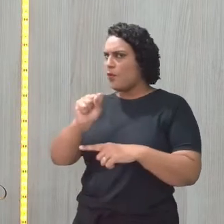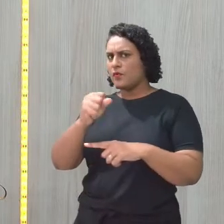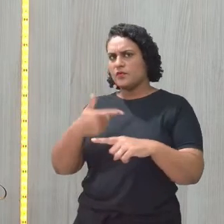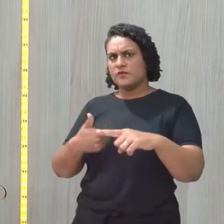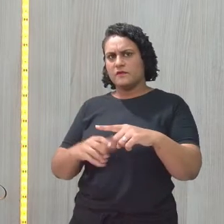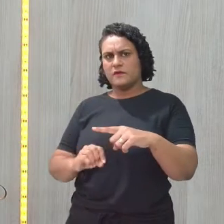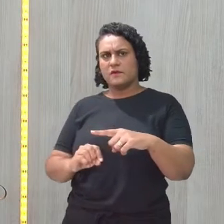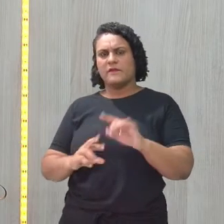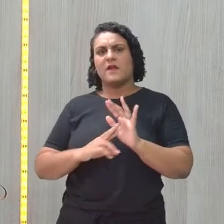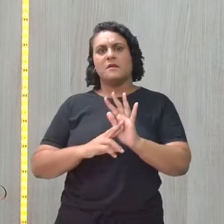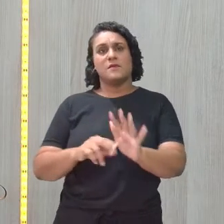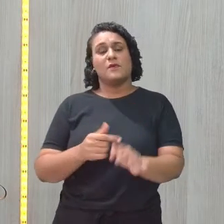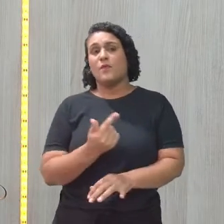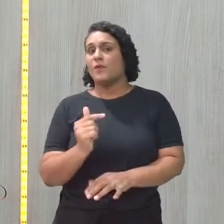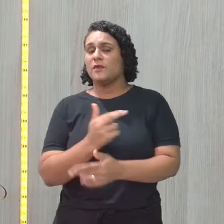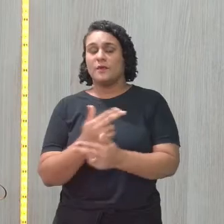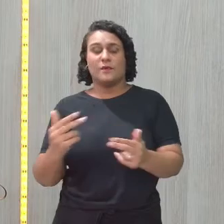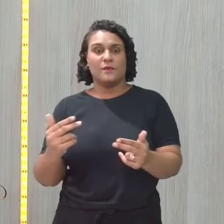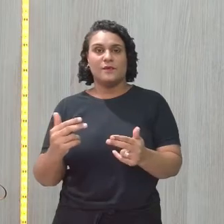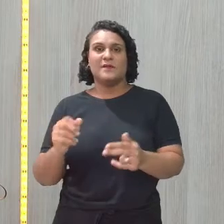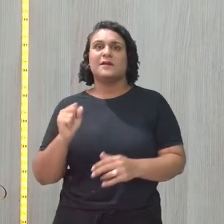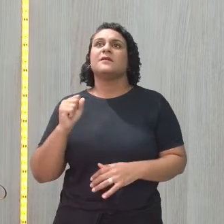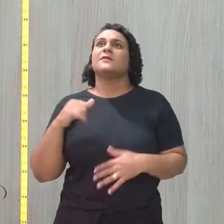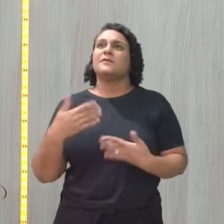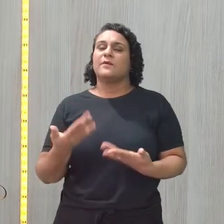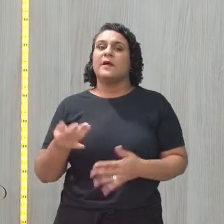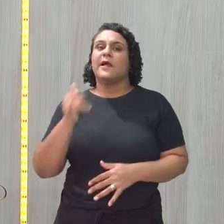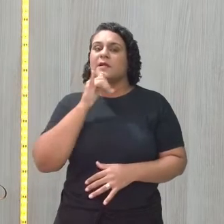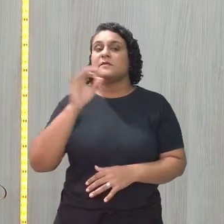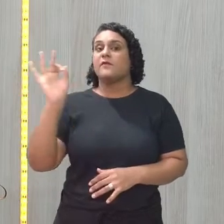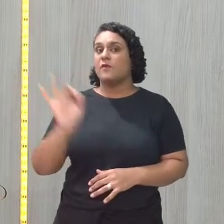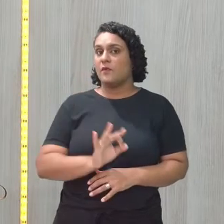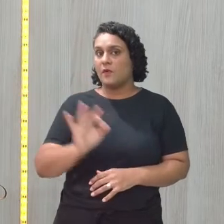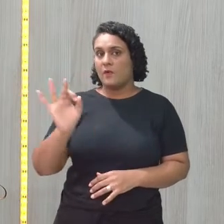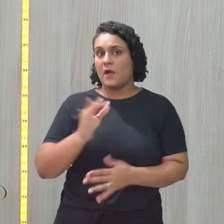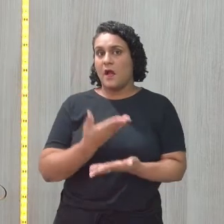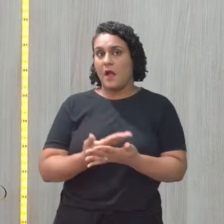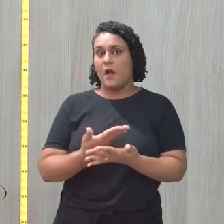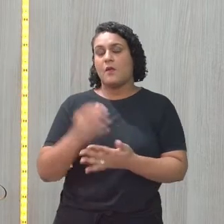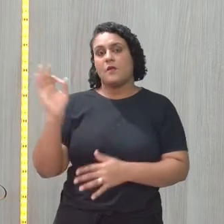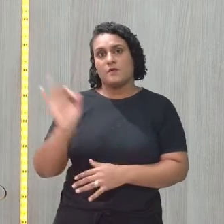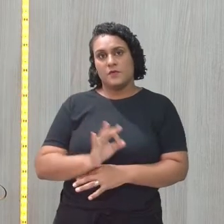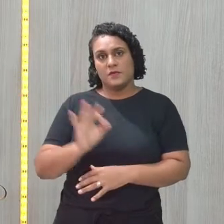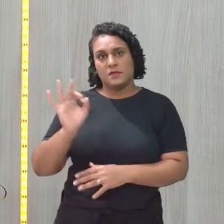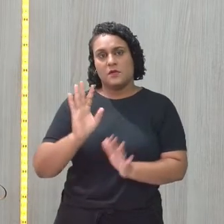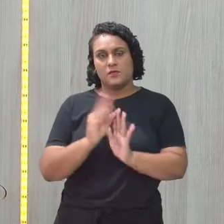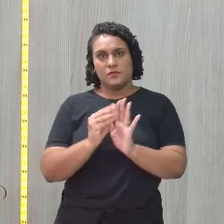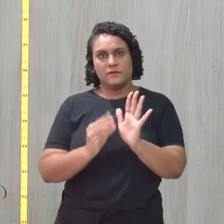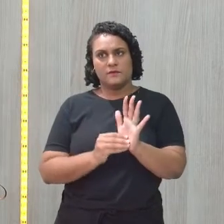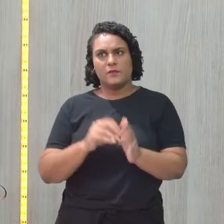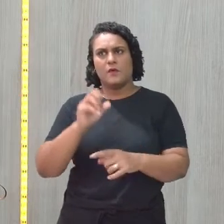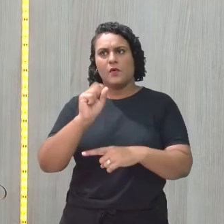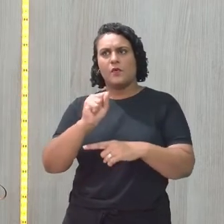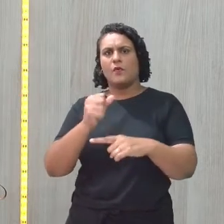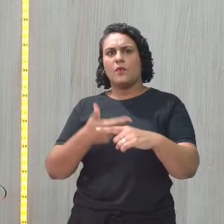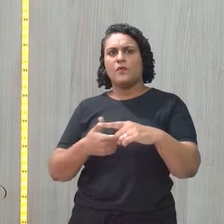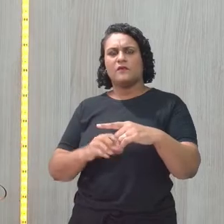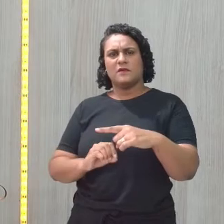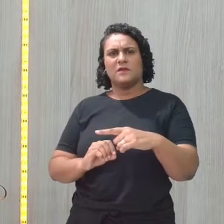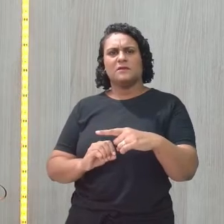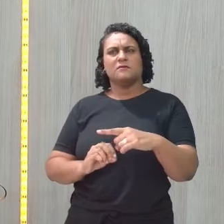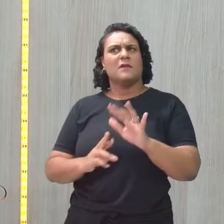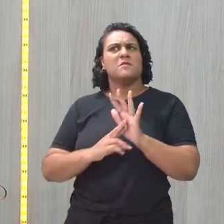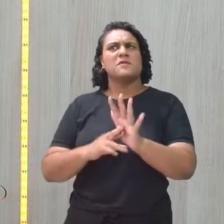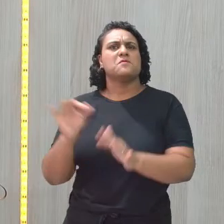vai representar uma outra coisa. Quando for uma aula de porcentagem, por exemplo, 8 sobre 20 representa quantos por cento? Então,